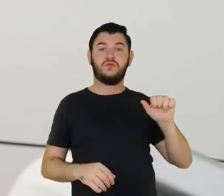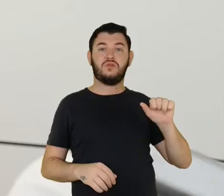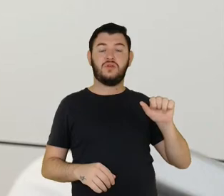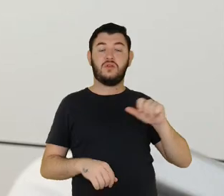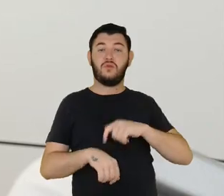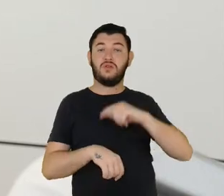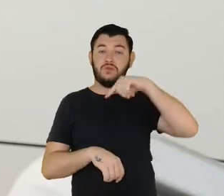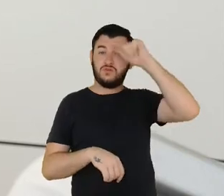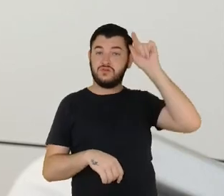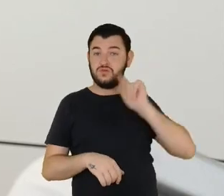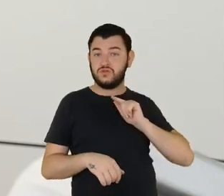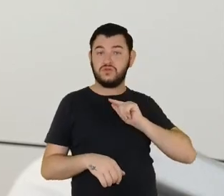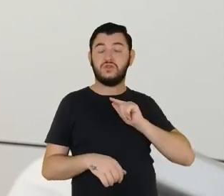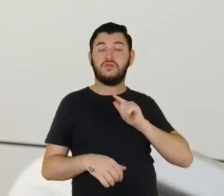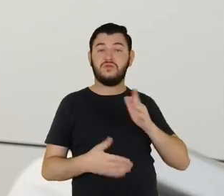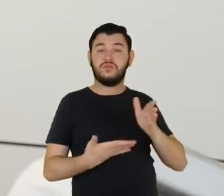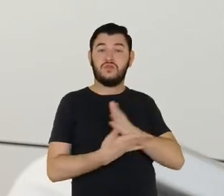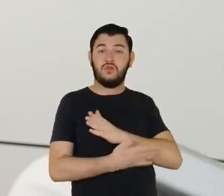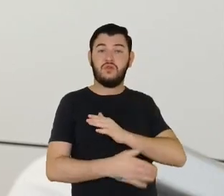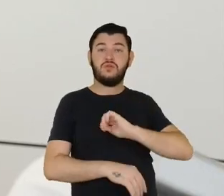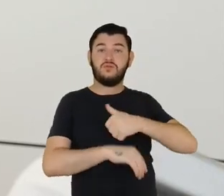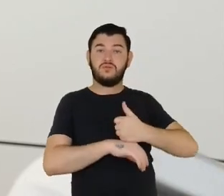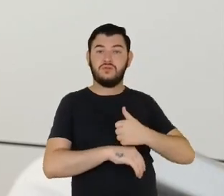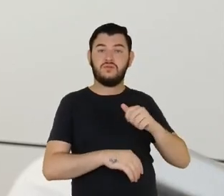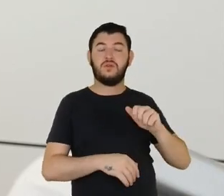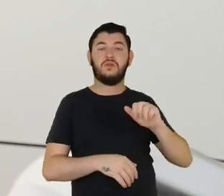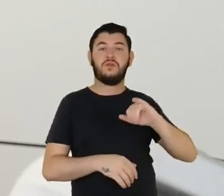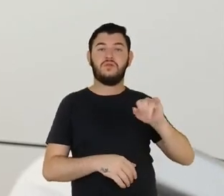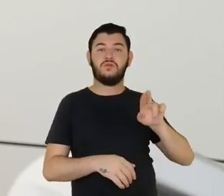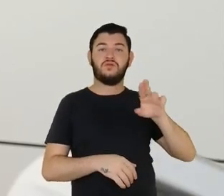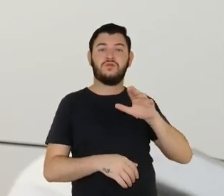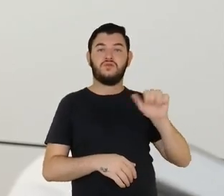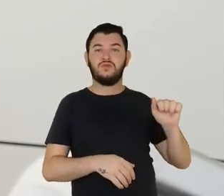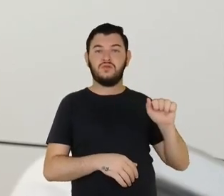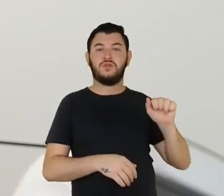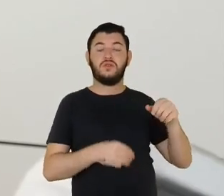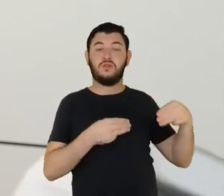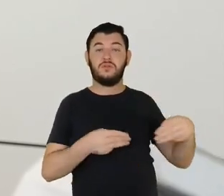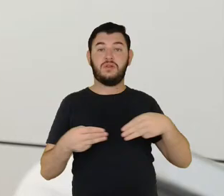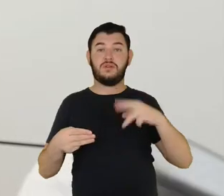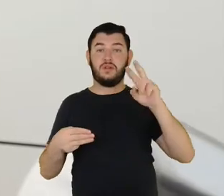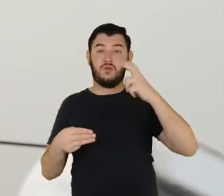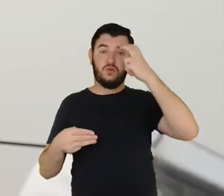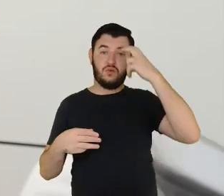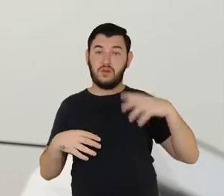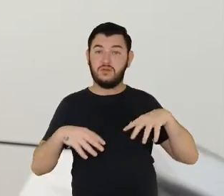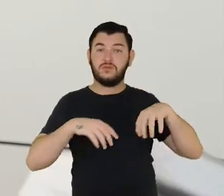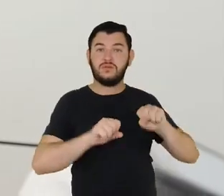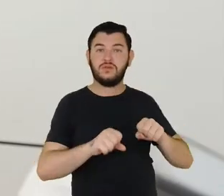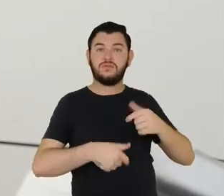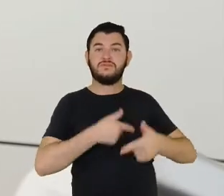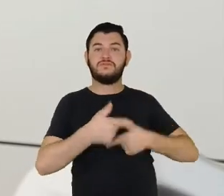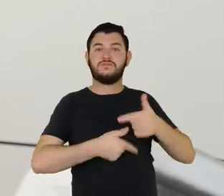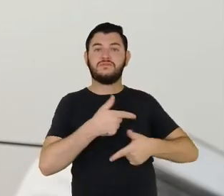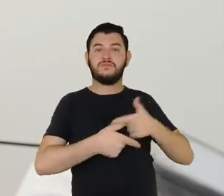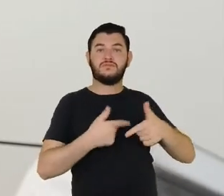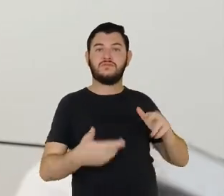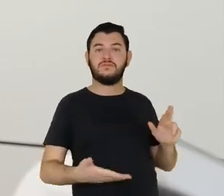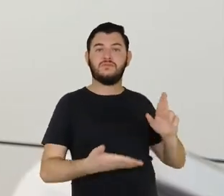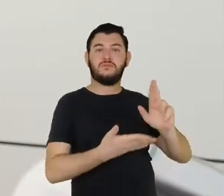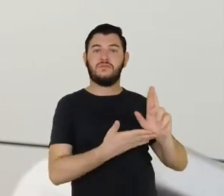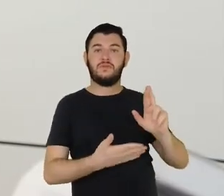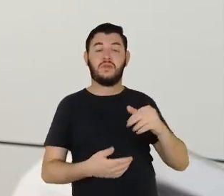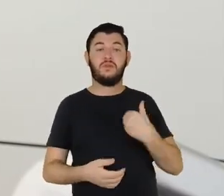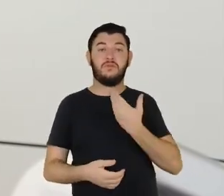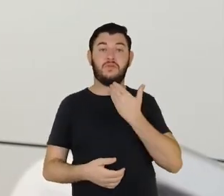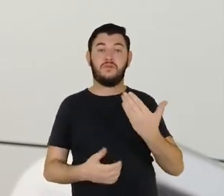colocar que os patrocinadores colocassem de 10% a 20% do bolso. Não só incentivo fiscal.